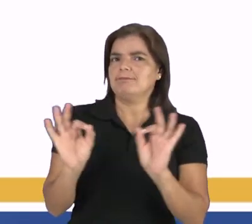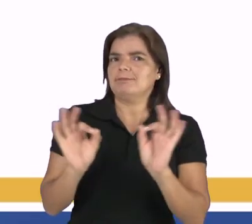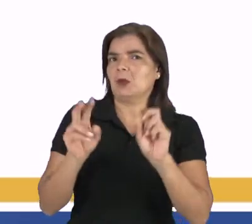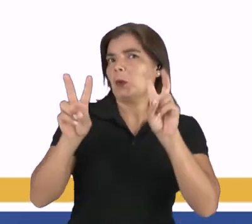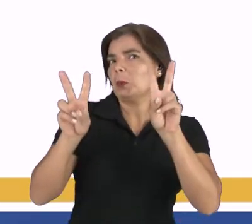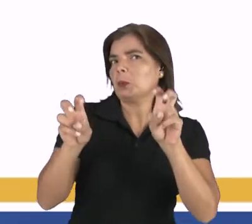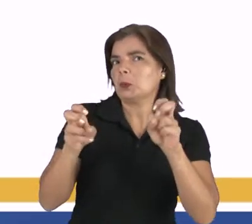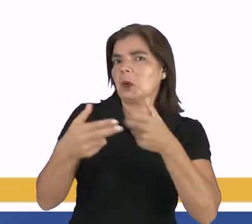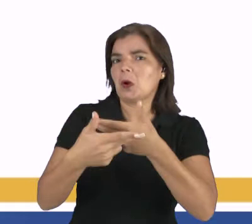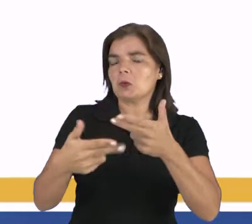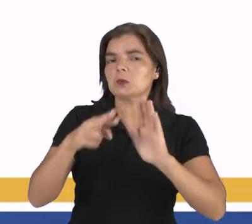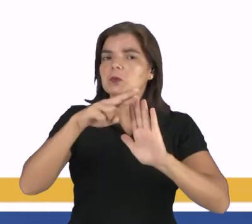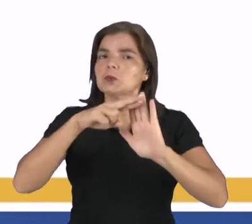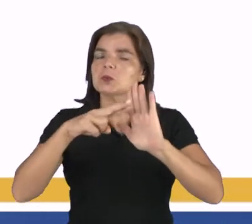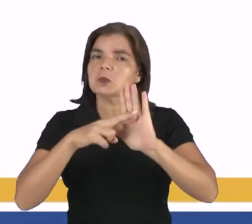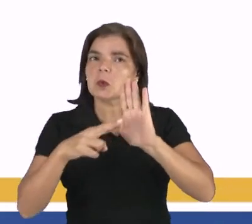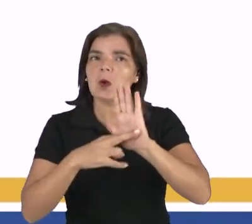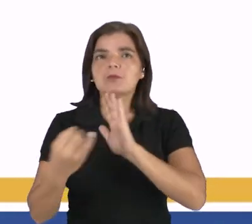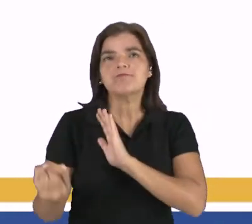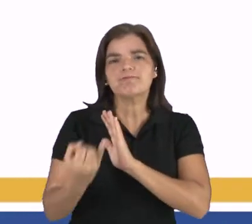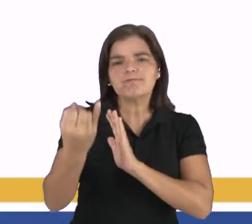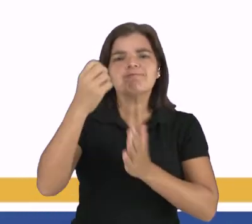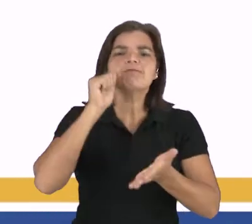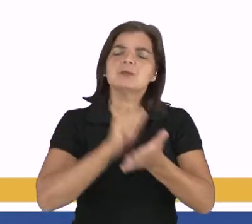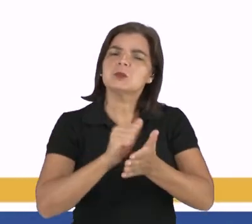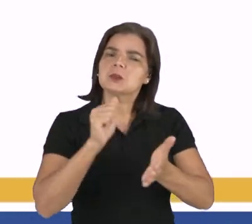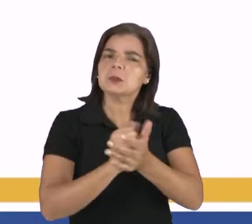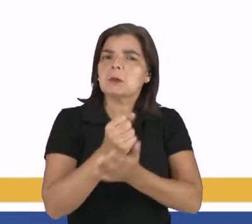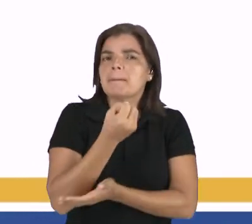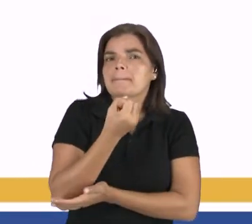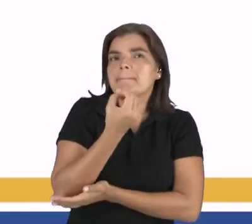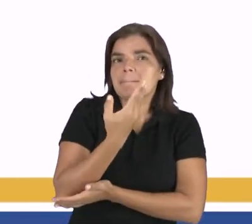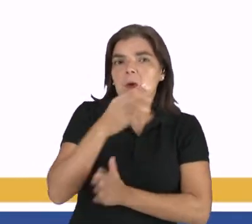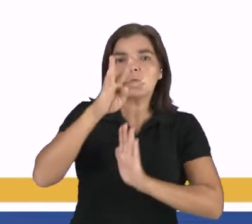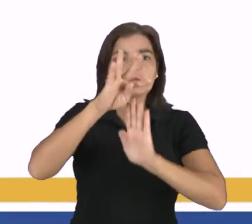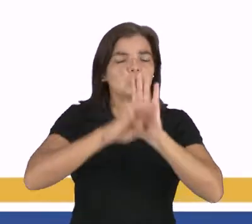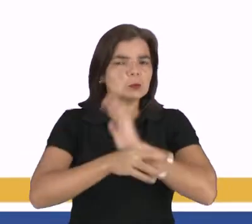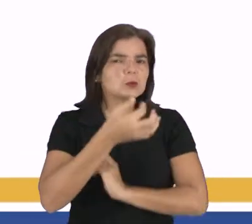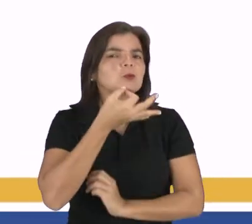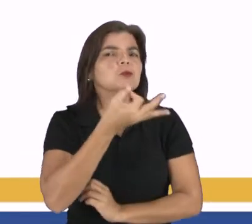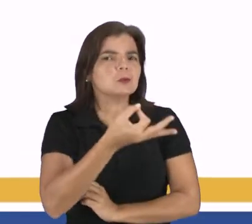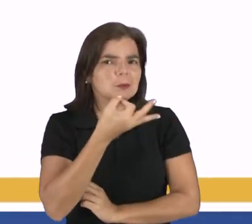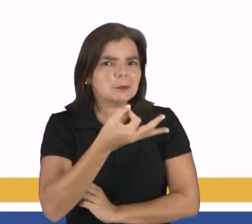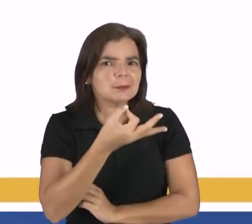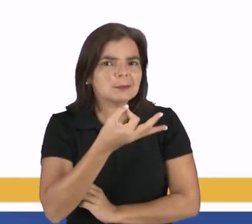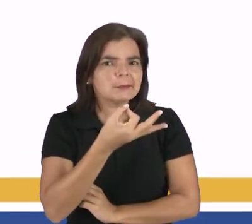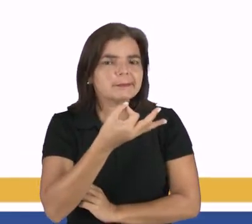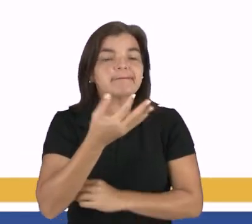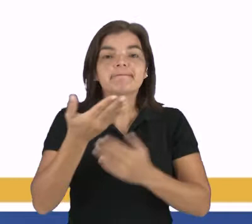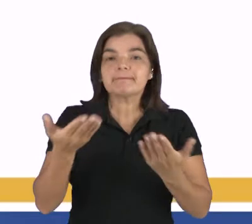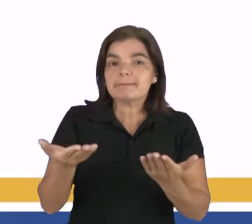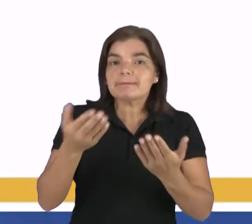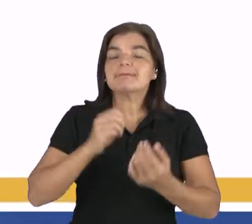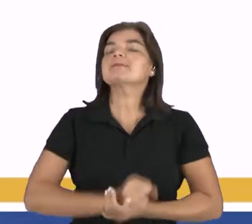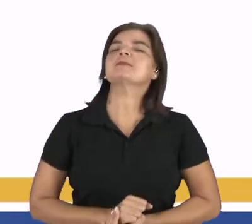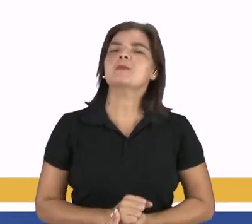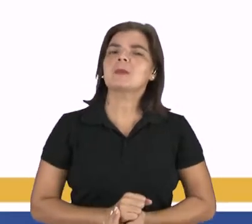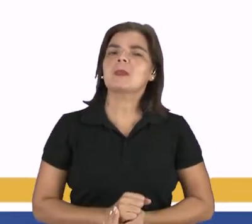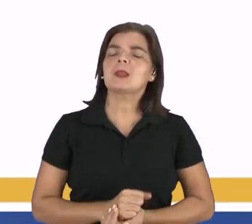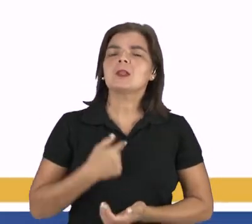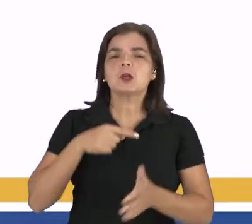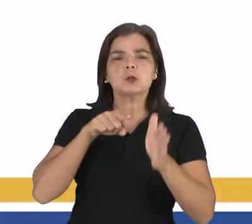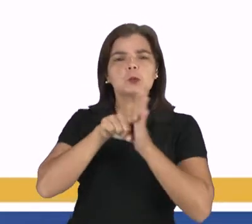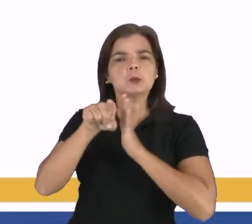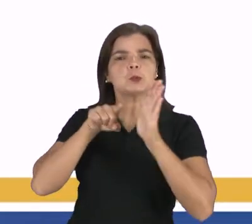assunto, algumas regras de ouro para se escrever bem os textos de opinião? Então, a partir